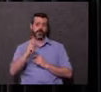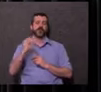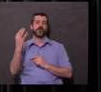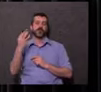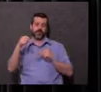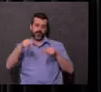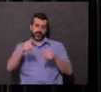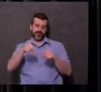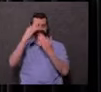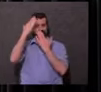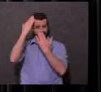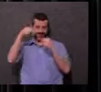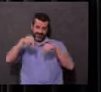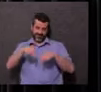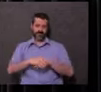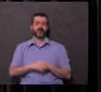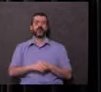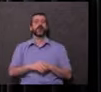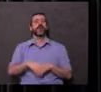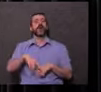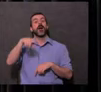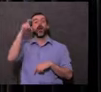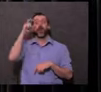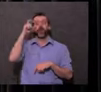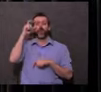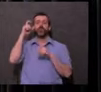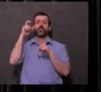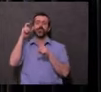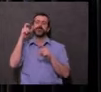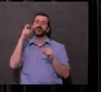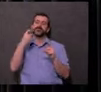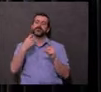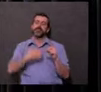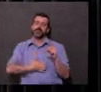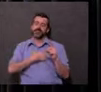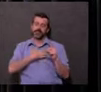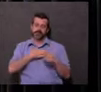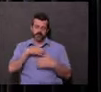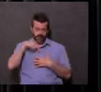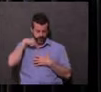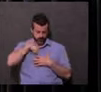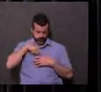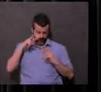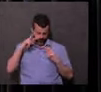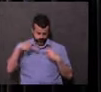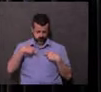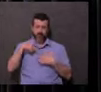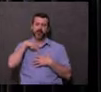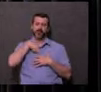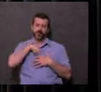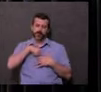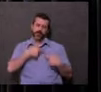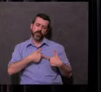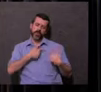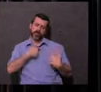evocamos, já Lúcia sente surgirem dentro de si as questões fundamentais que o seu